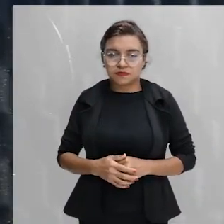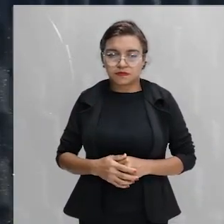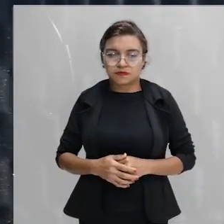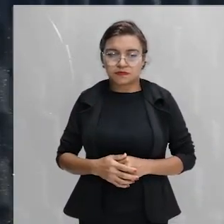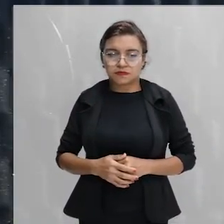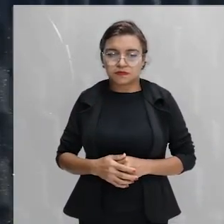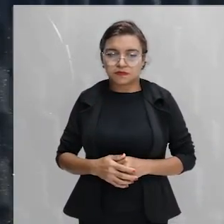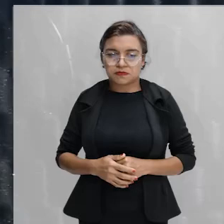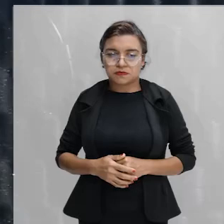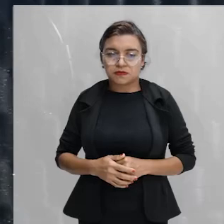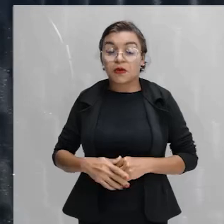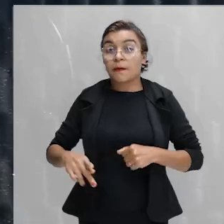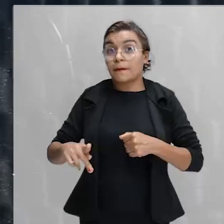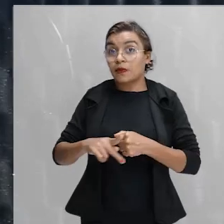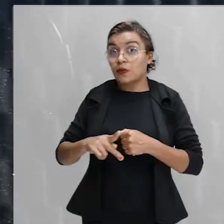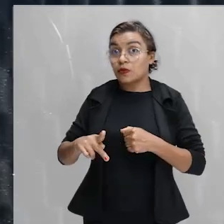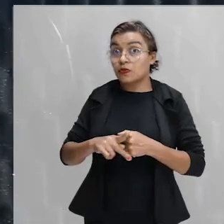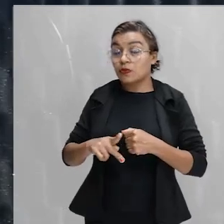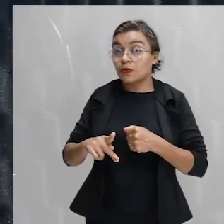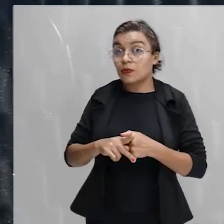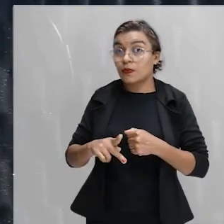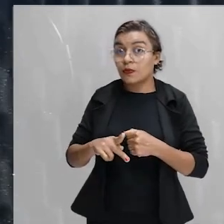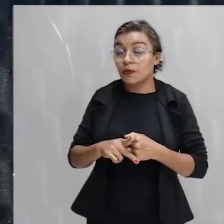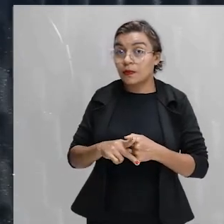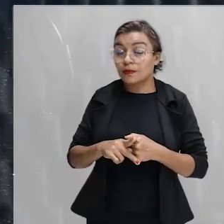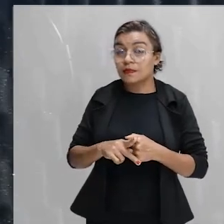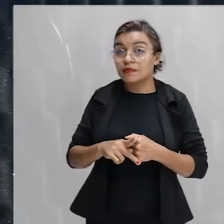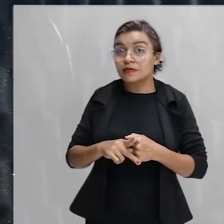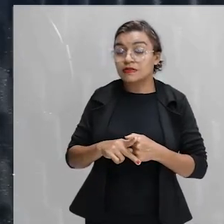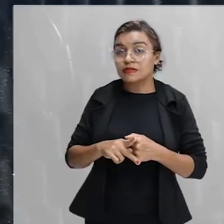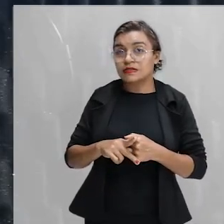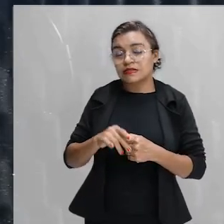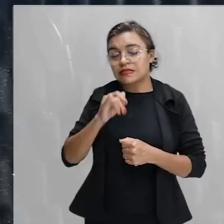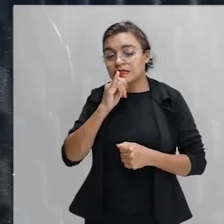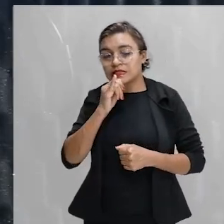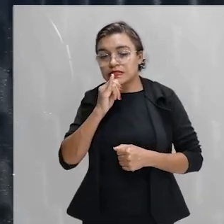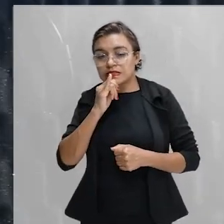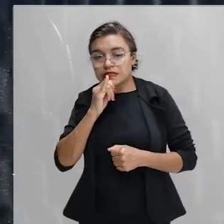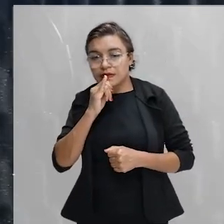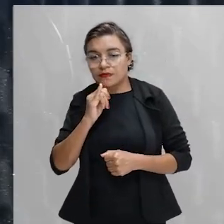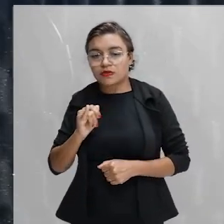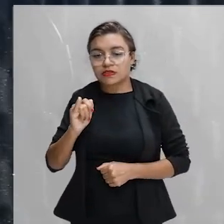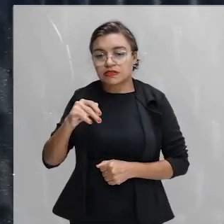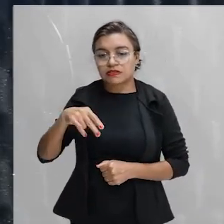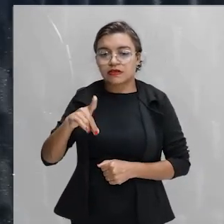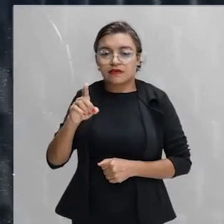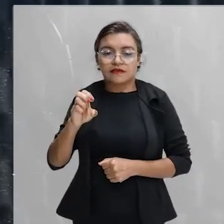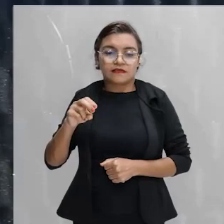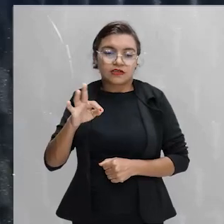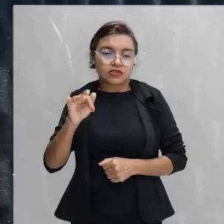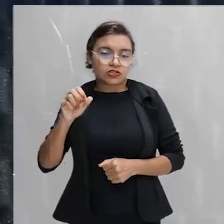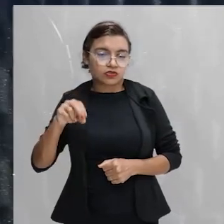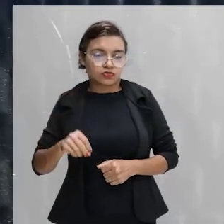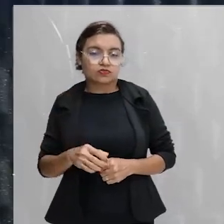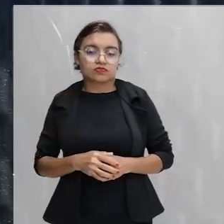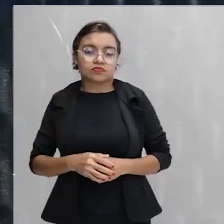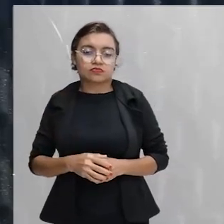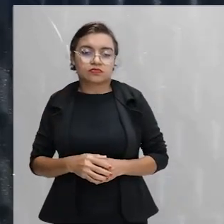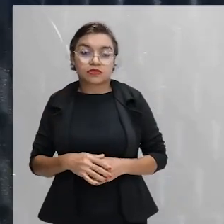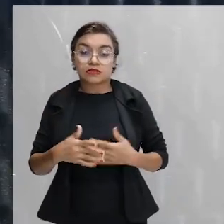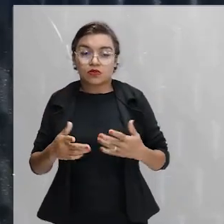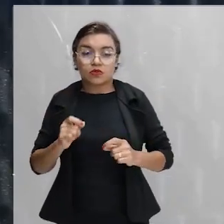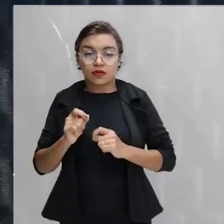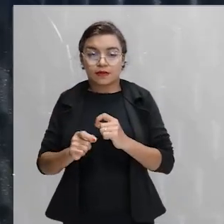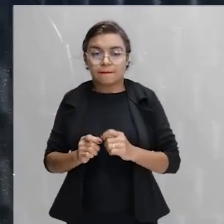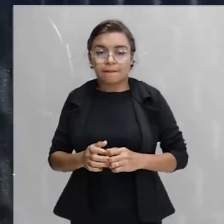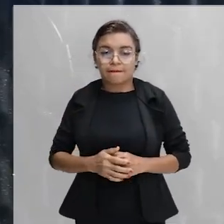indefinido, tudo, aí ele é um pronome relativo, tá? Salvou tudo quanto pôde da